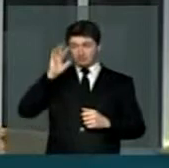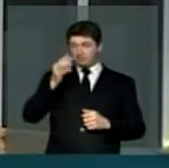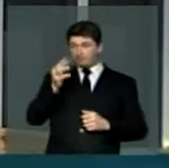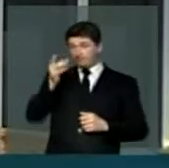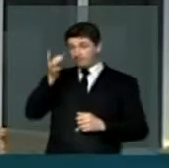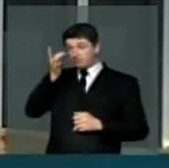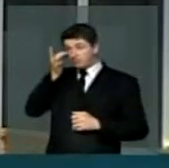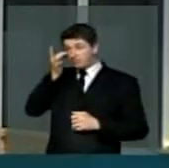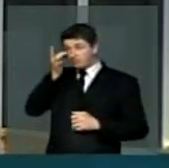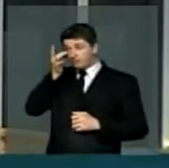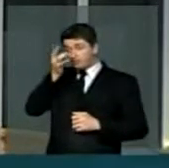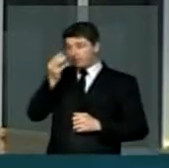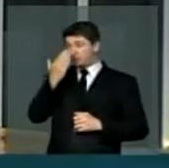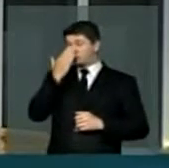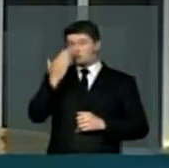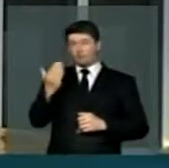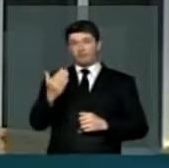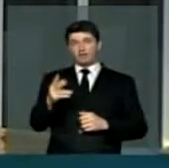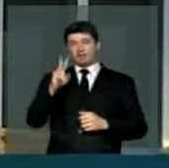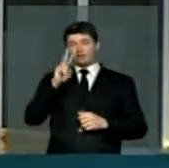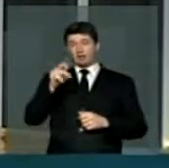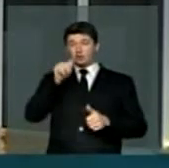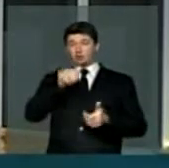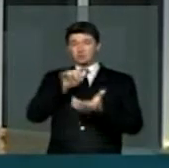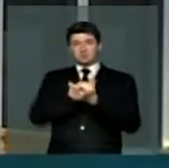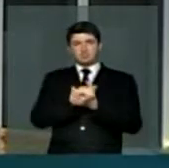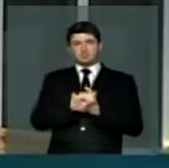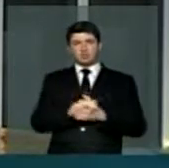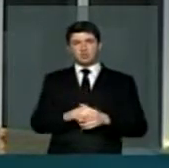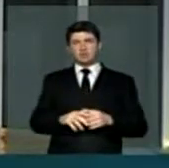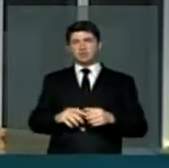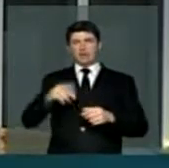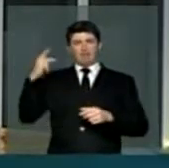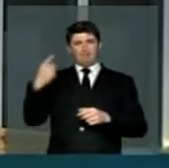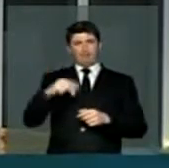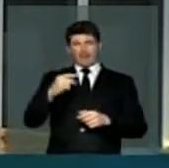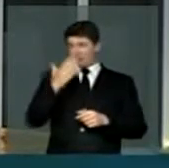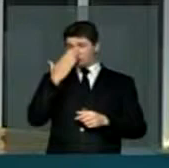amor ser torturada na sua frente? E seria